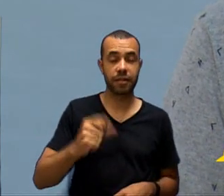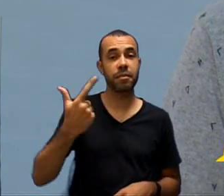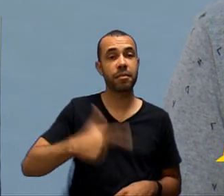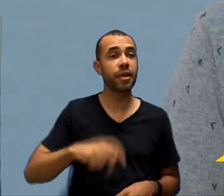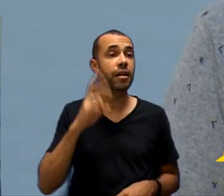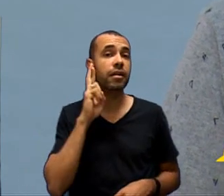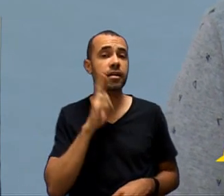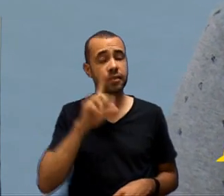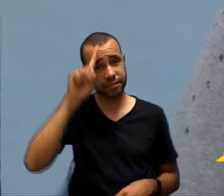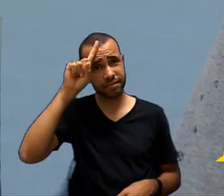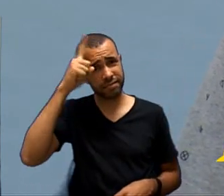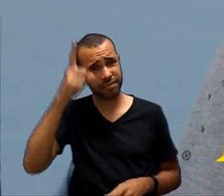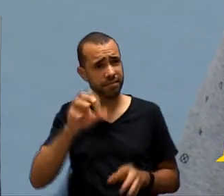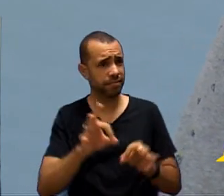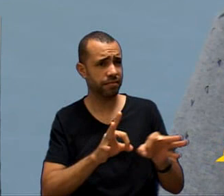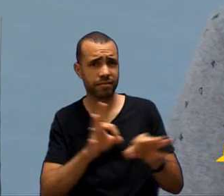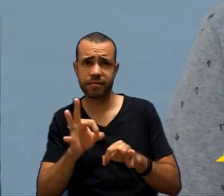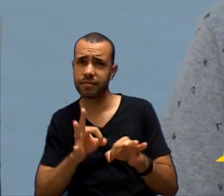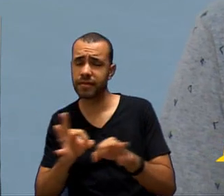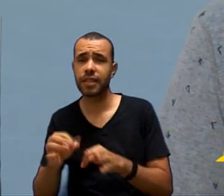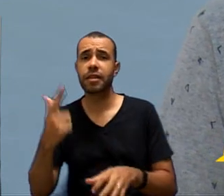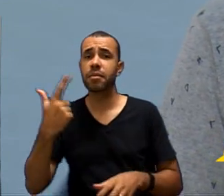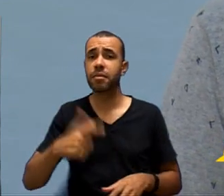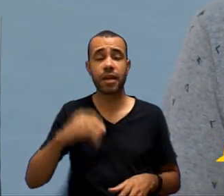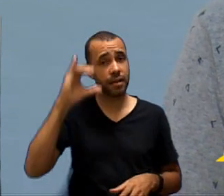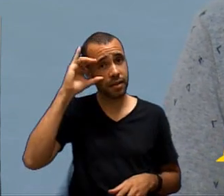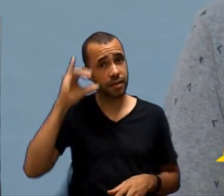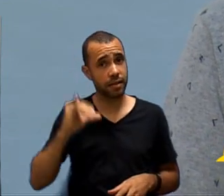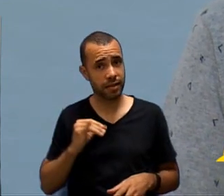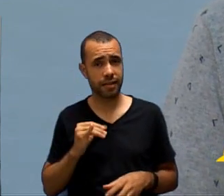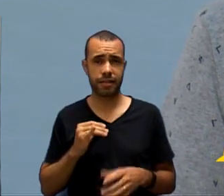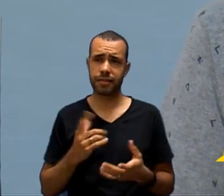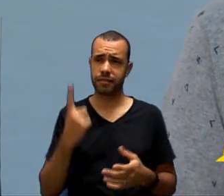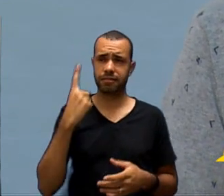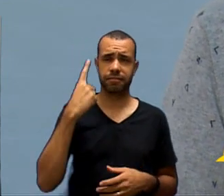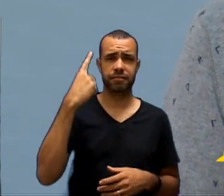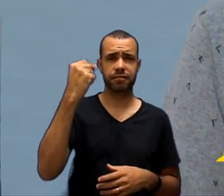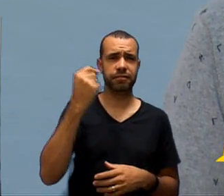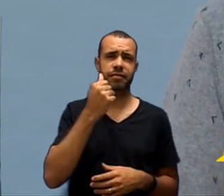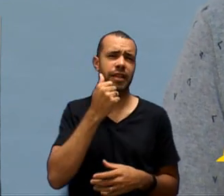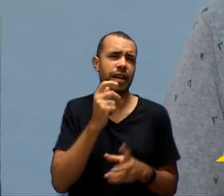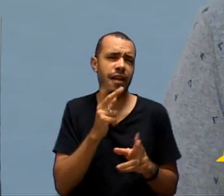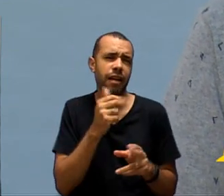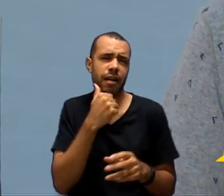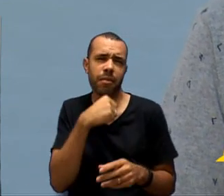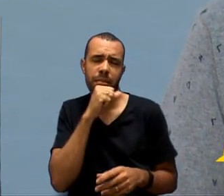desse maravilhoso projeto e a Yara Bernardi, nossa madrinha e fiel companheira.